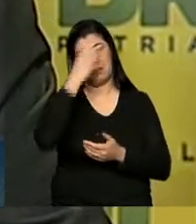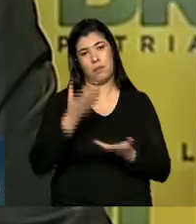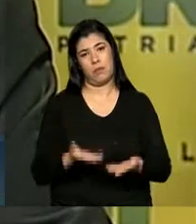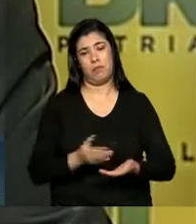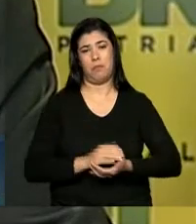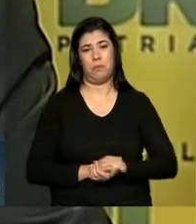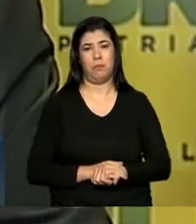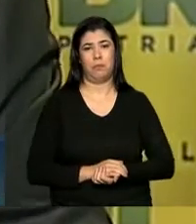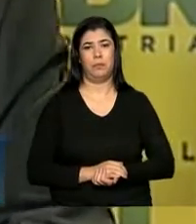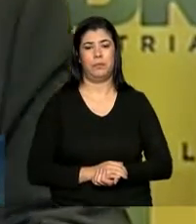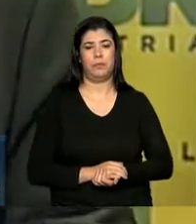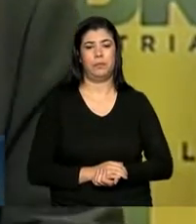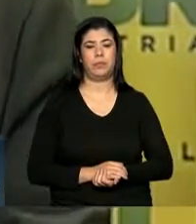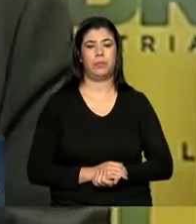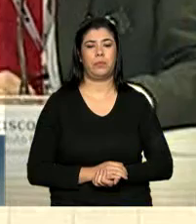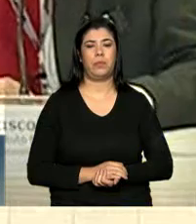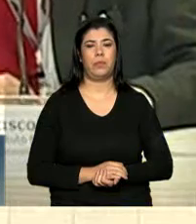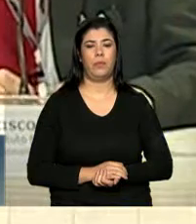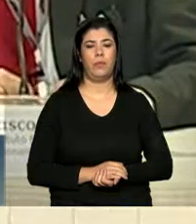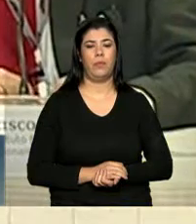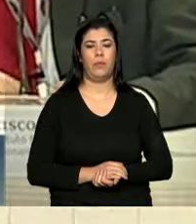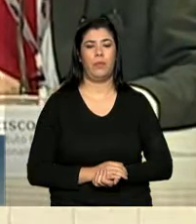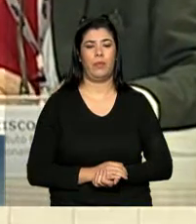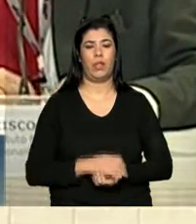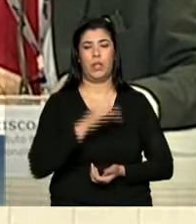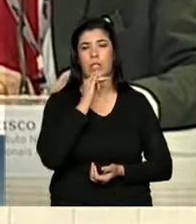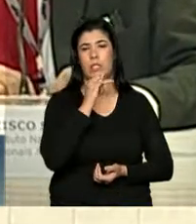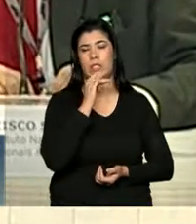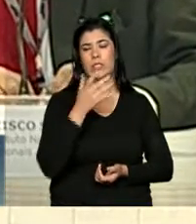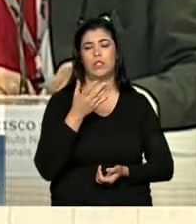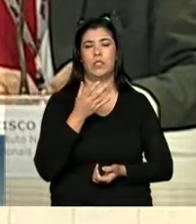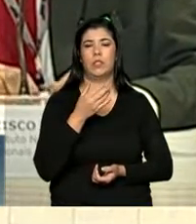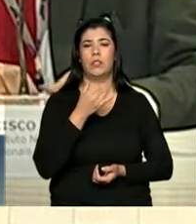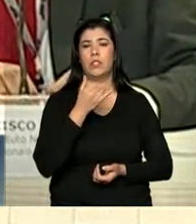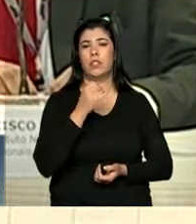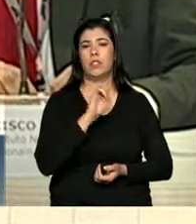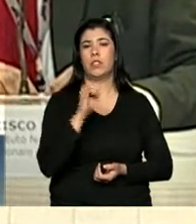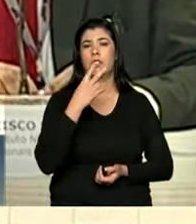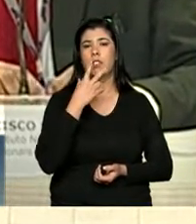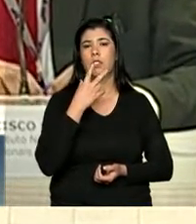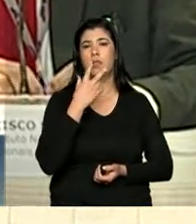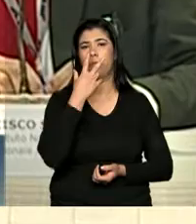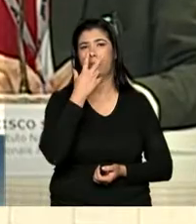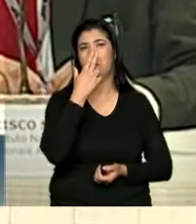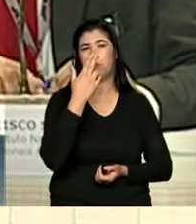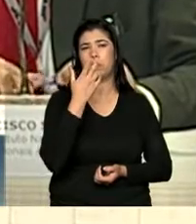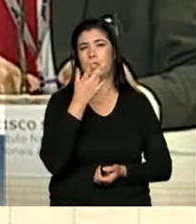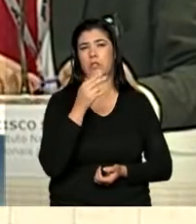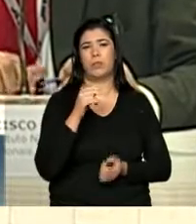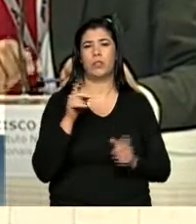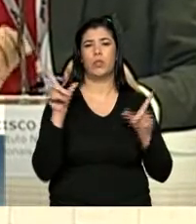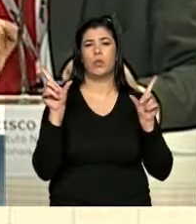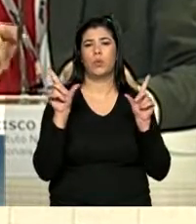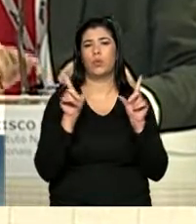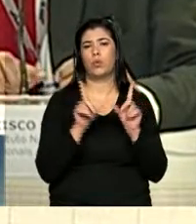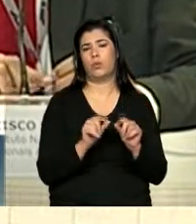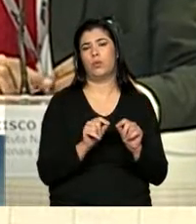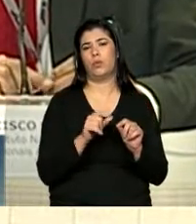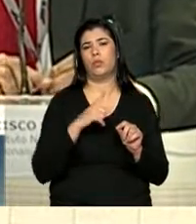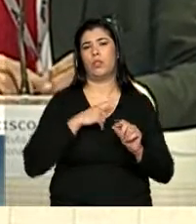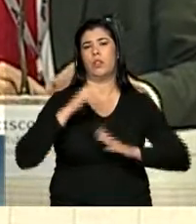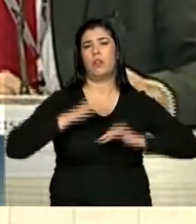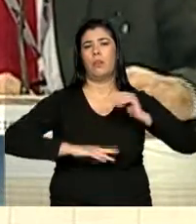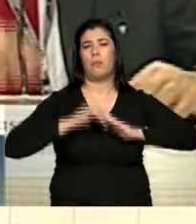Se a gente pode fazer um resumo disso, desculpa, eu já te dou a palavra, mas a gente pode fazer um resumo disso, quer dizer, nós temos ações que